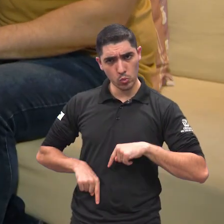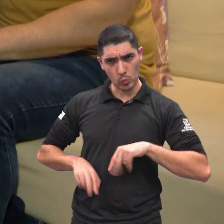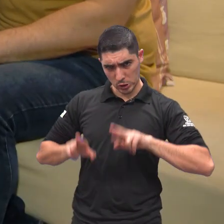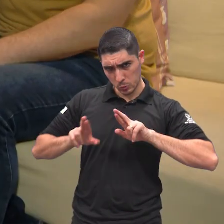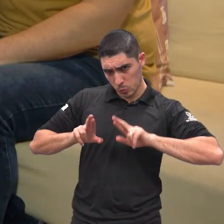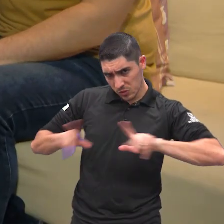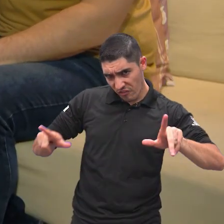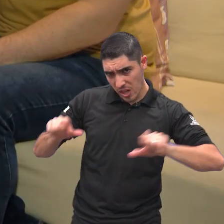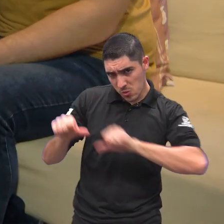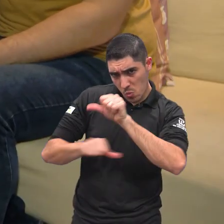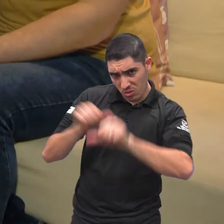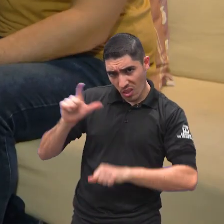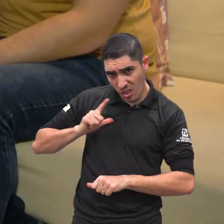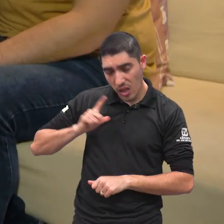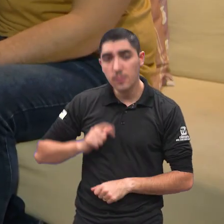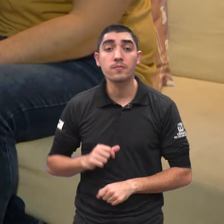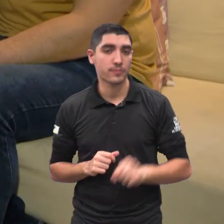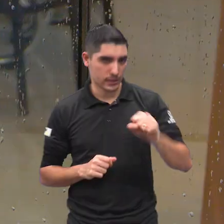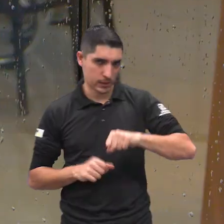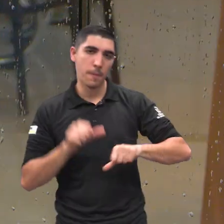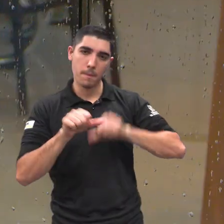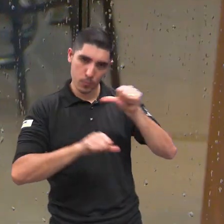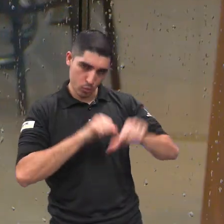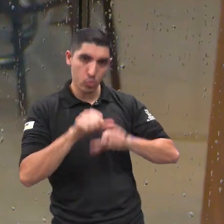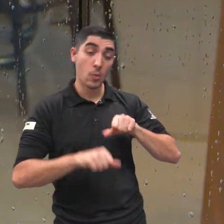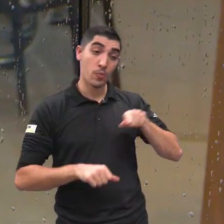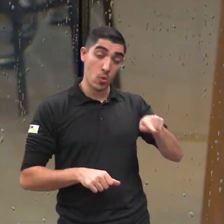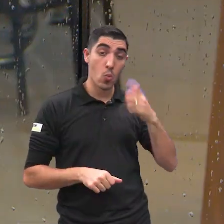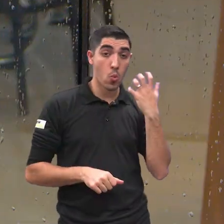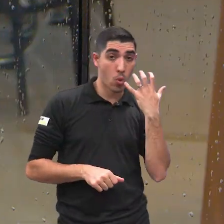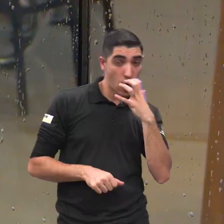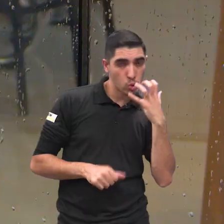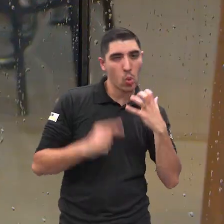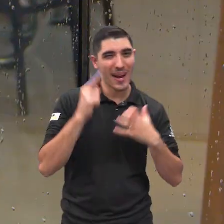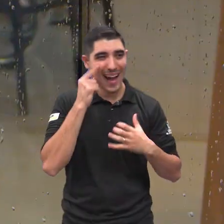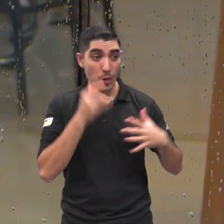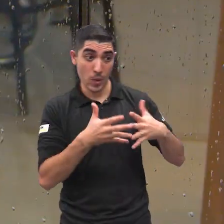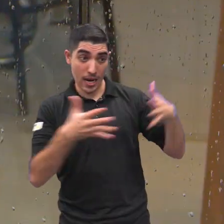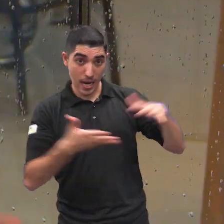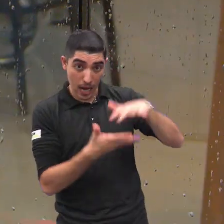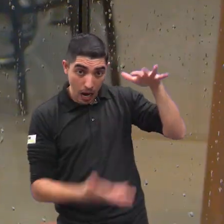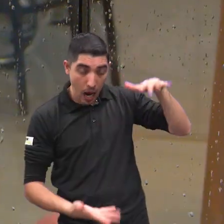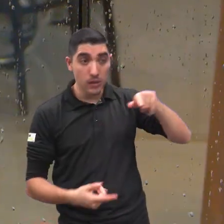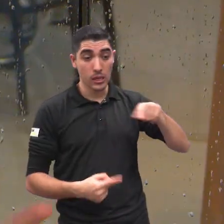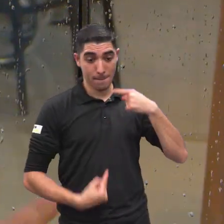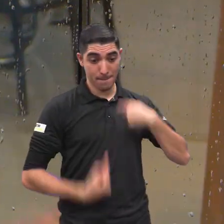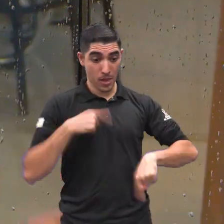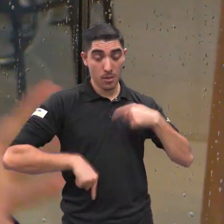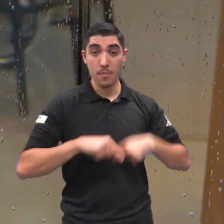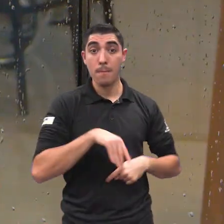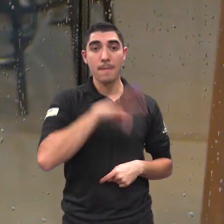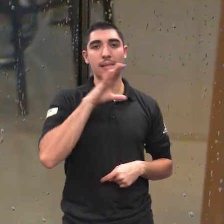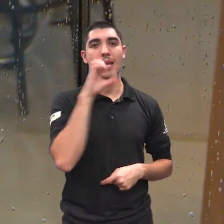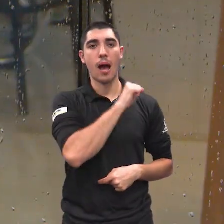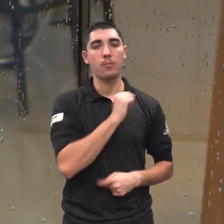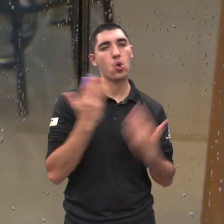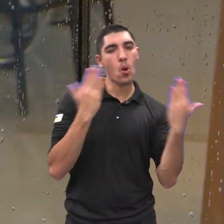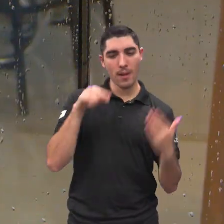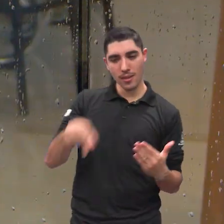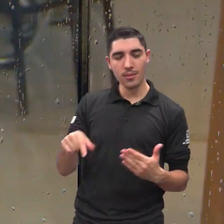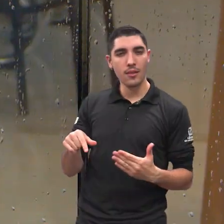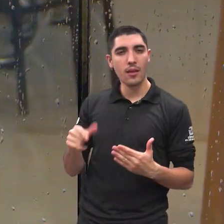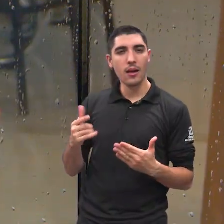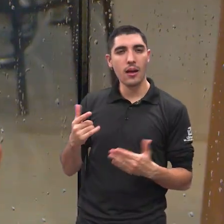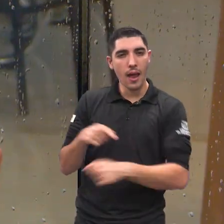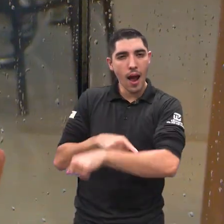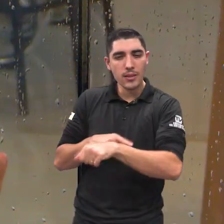coisa no metabolismo de um animal de porte gigante? Muda. Normalmente eles têm um metabolismo um pouco mais acelerado do que as raças pequenas. Sim.